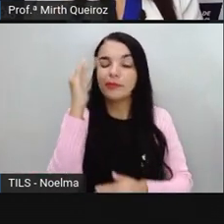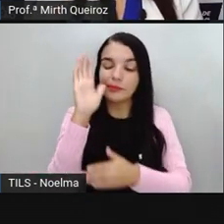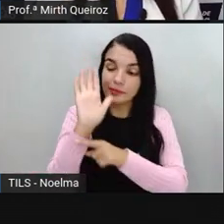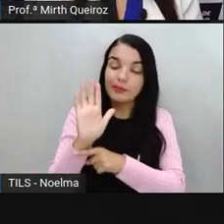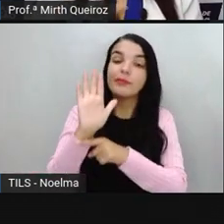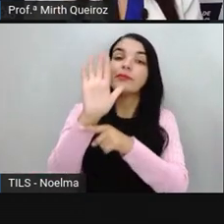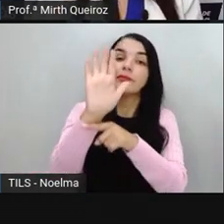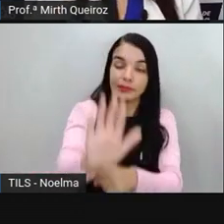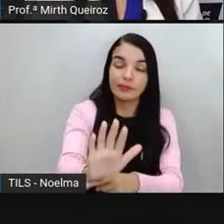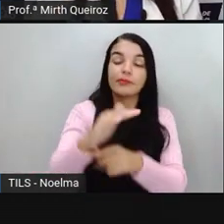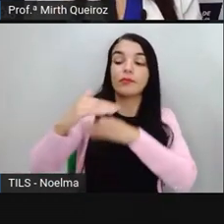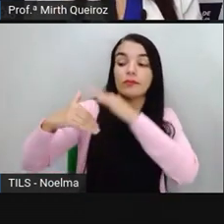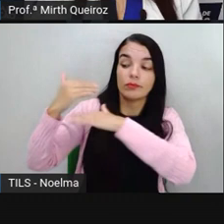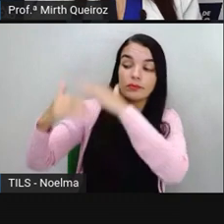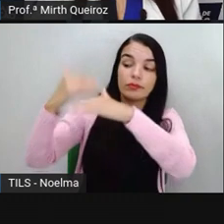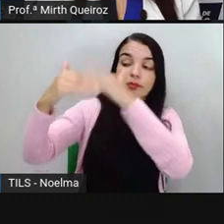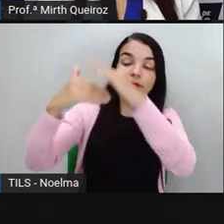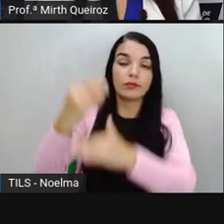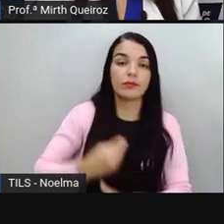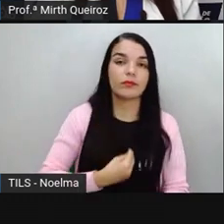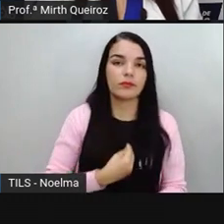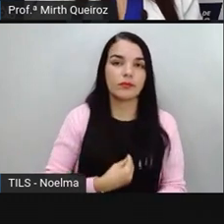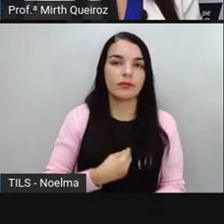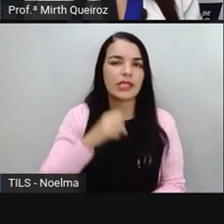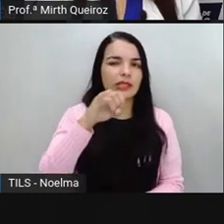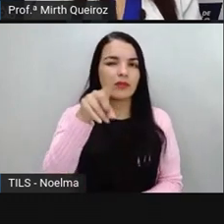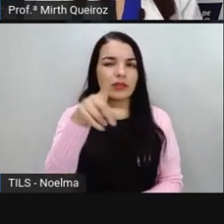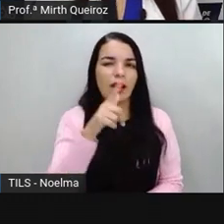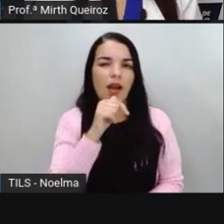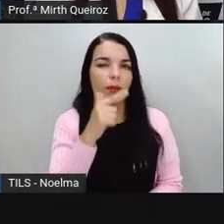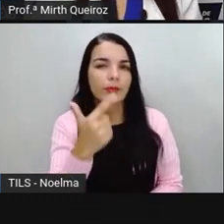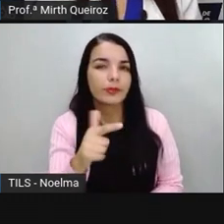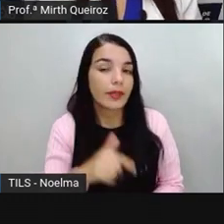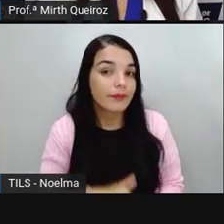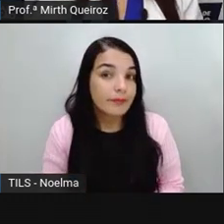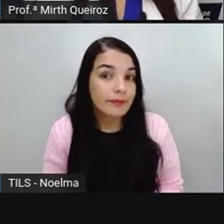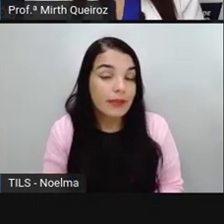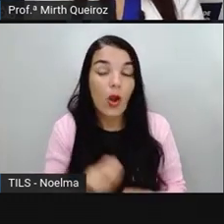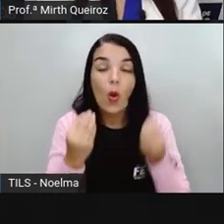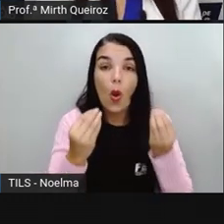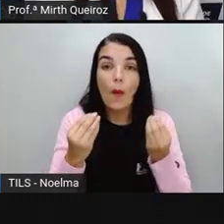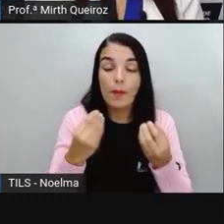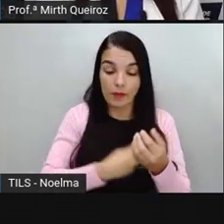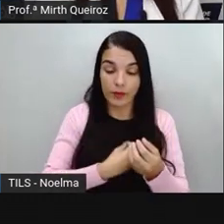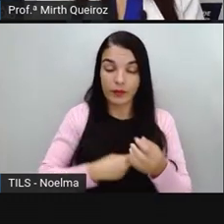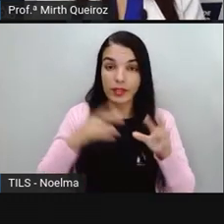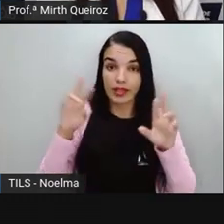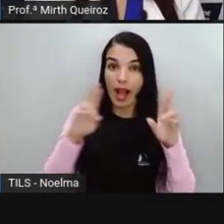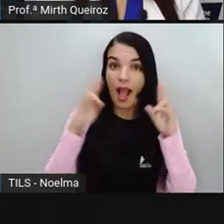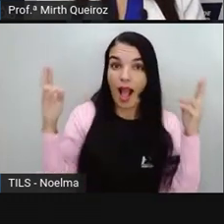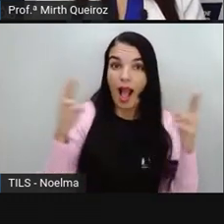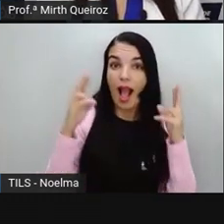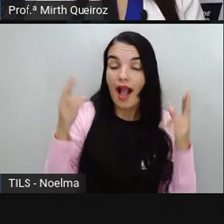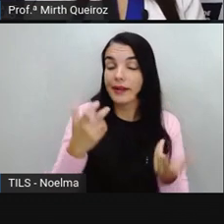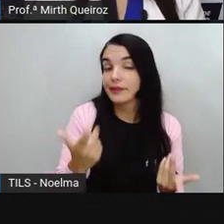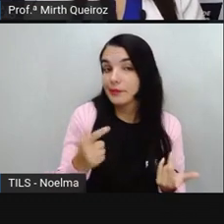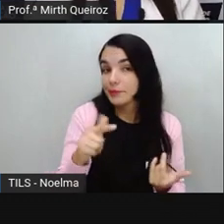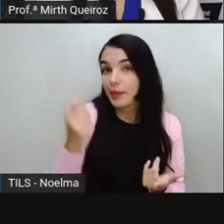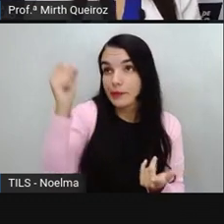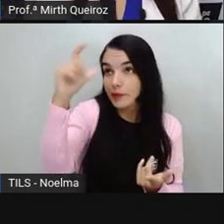aí no desenvolvimento da vida. Quem é que vive sem água? Quem é que vive sem ar? Quem é que vive sem o sol, né?